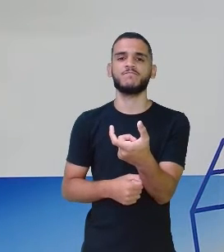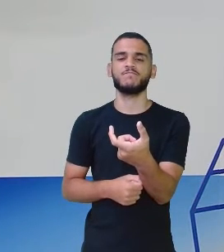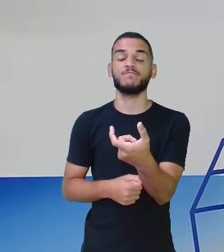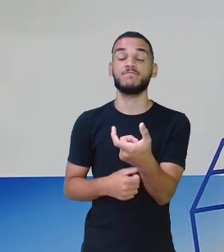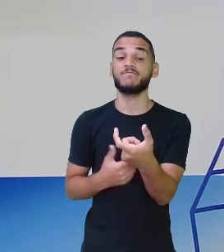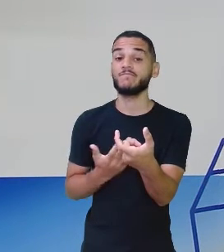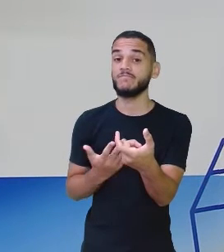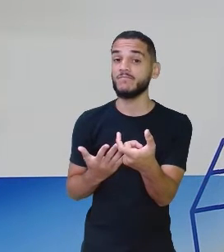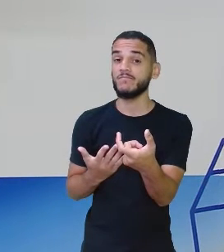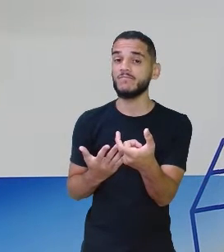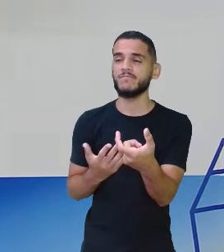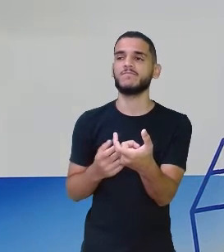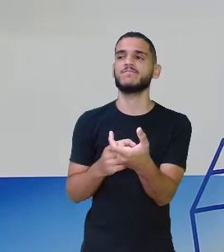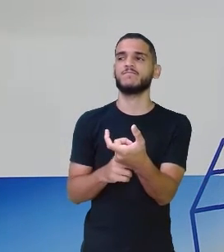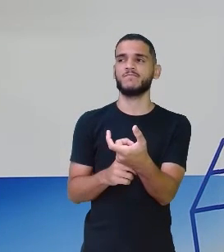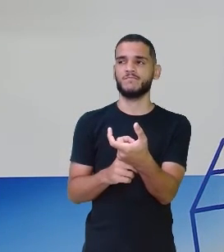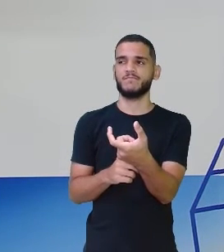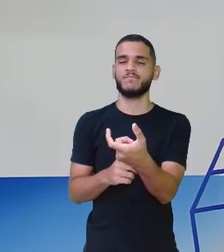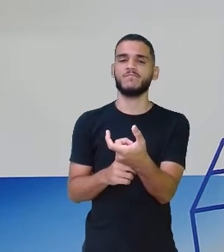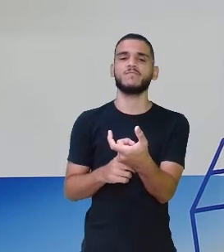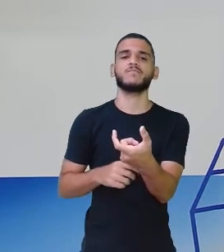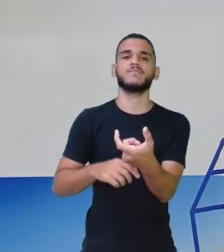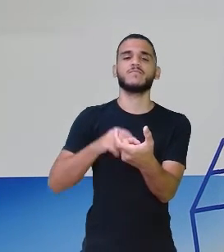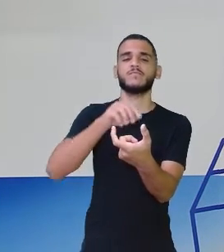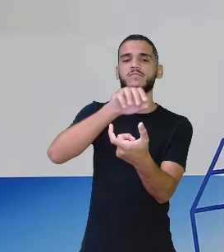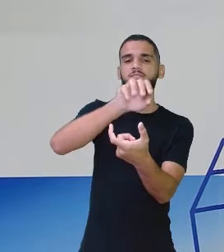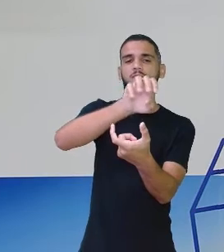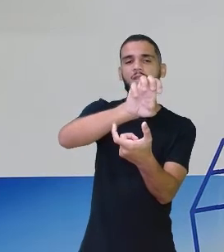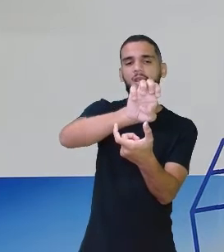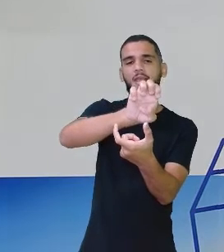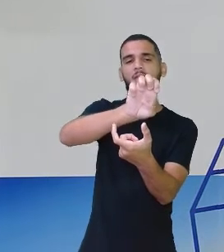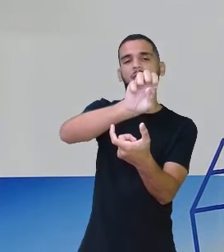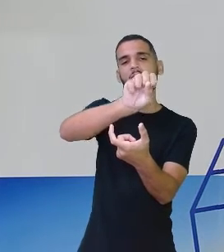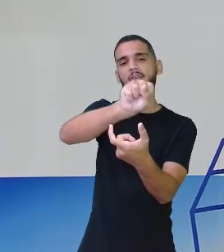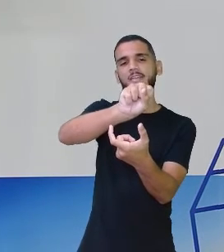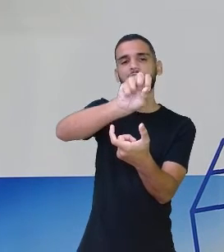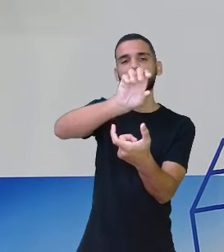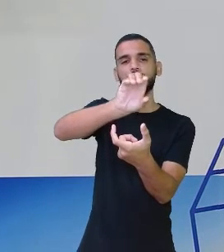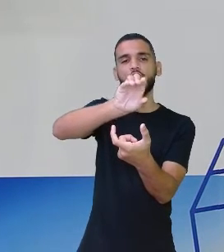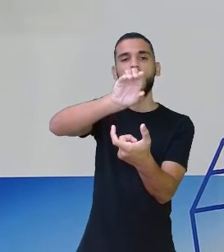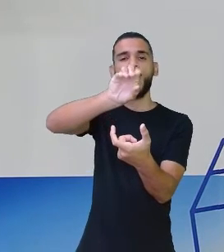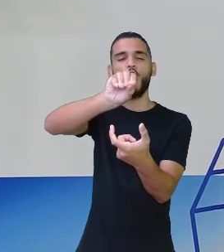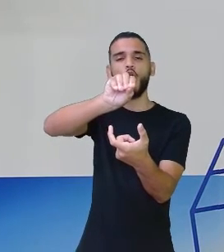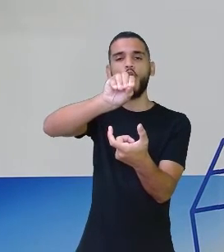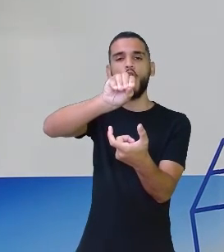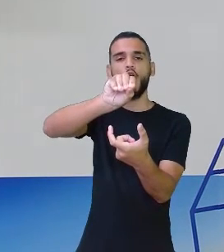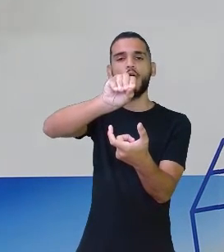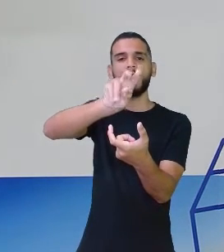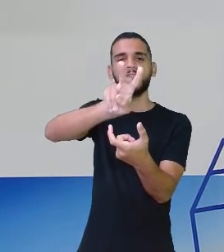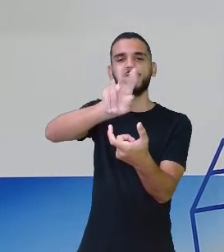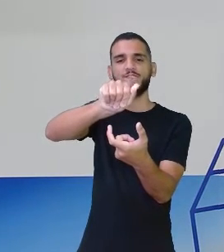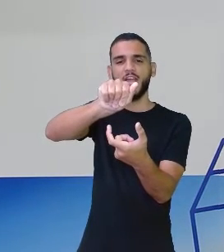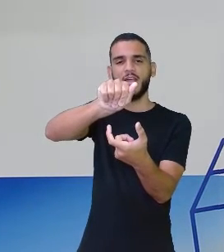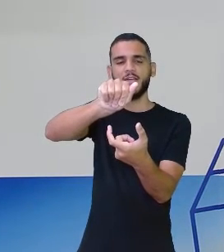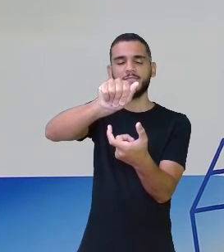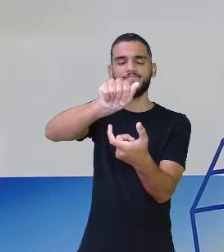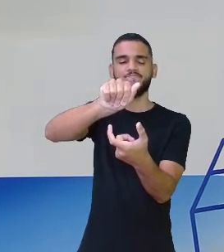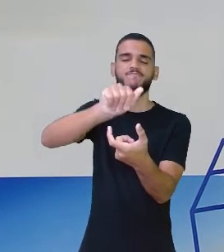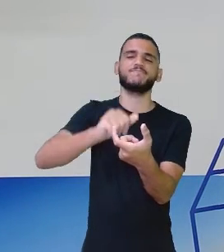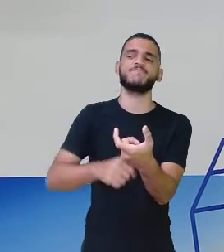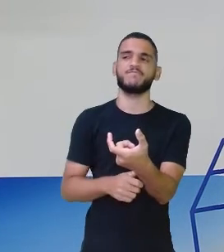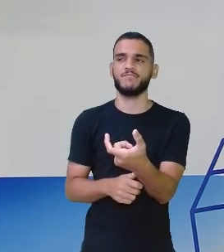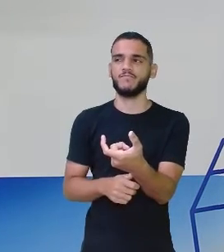Oi? Isso mesmo. Quem respondeu a sílaba có está